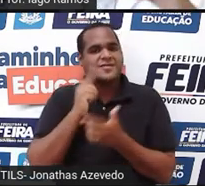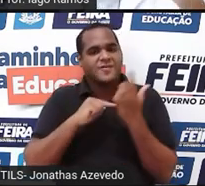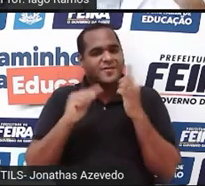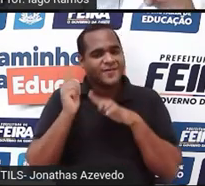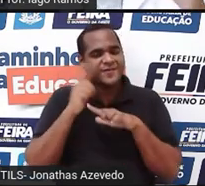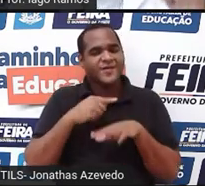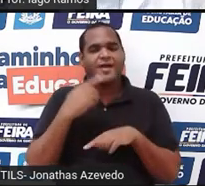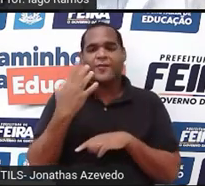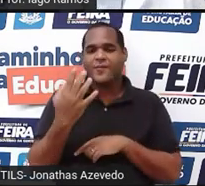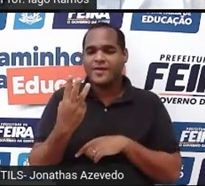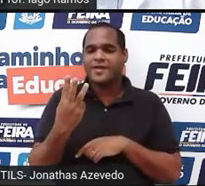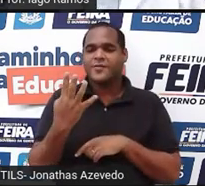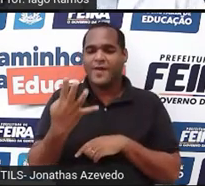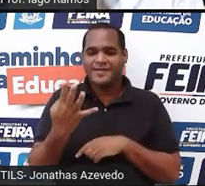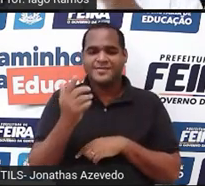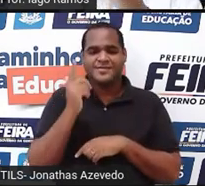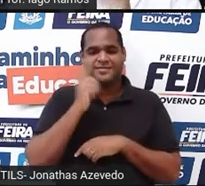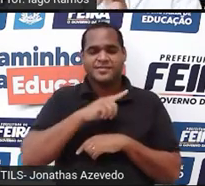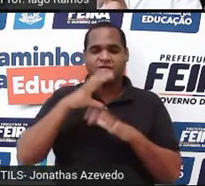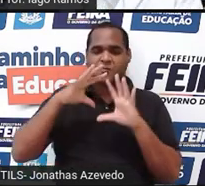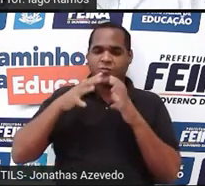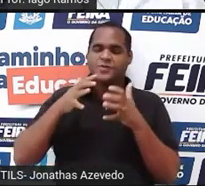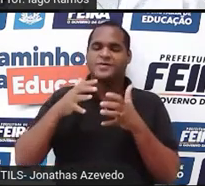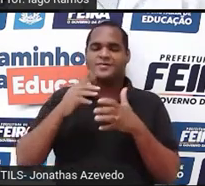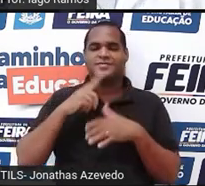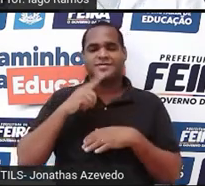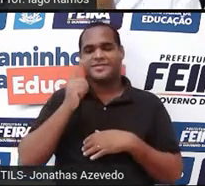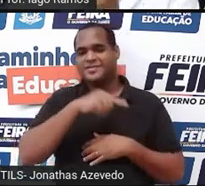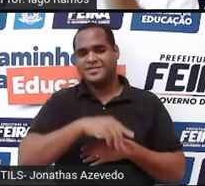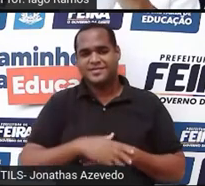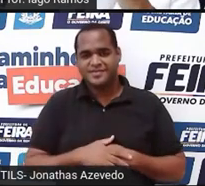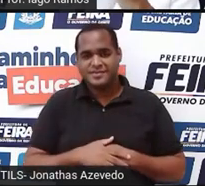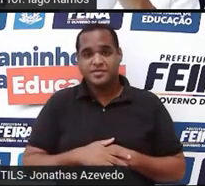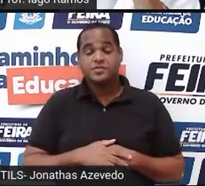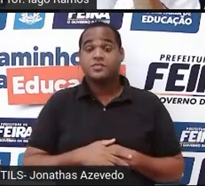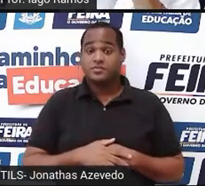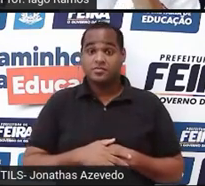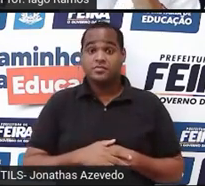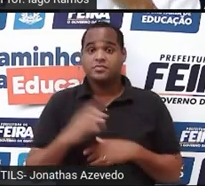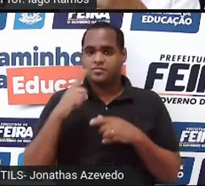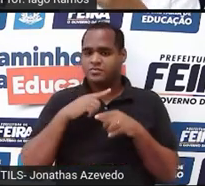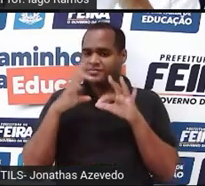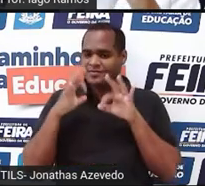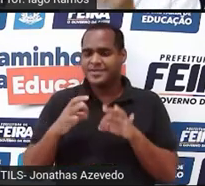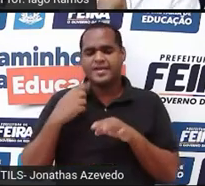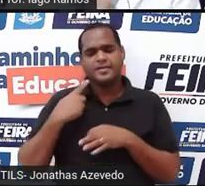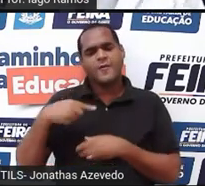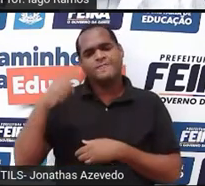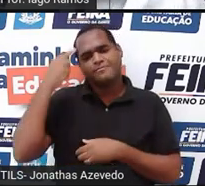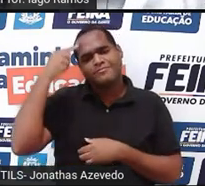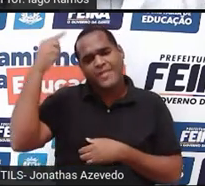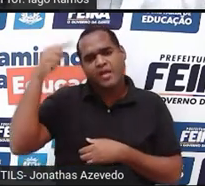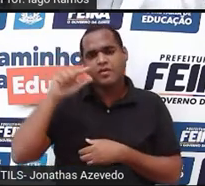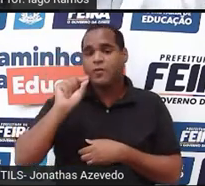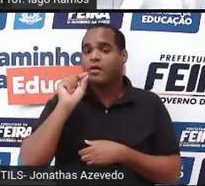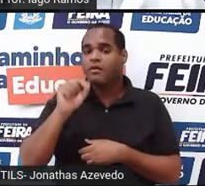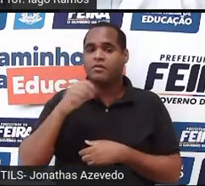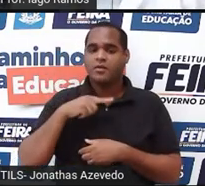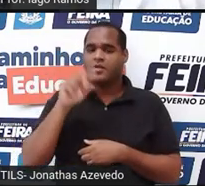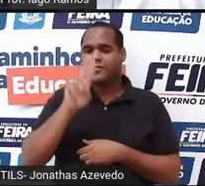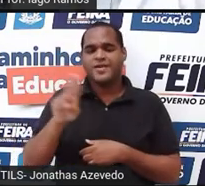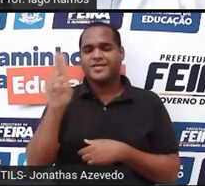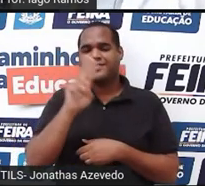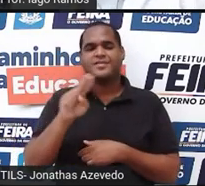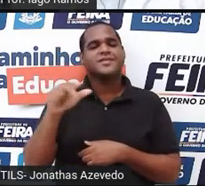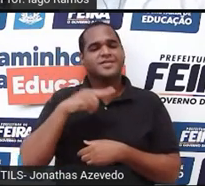vezes campeão mundial né esse recorte aí só para ter né uma ideia da situação que a gente vai usar